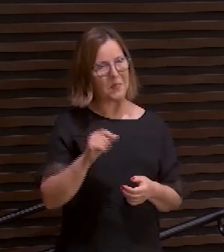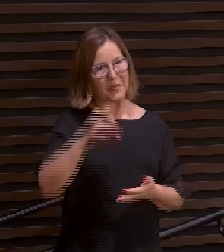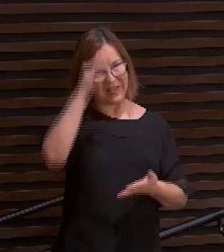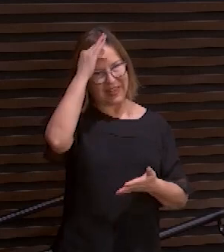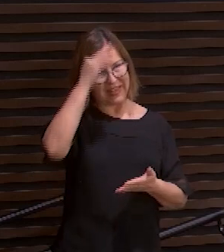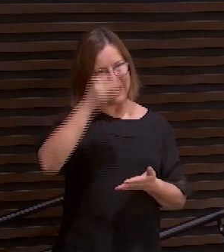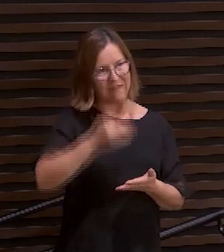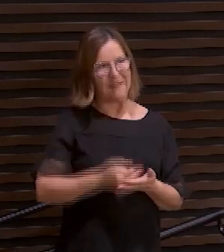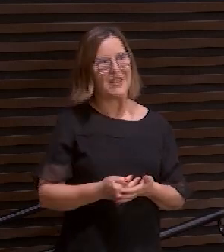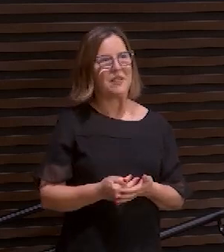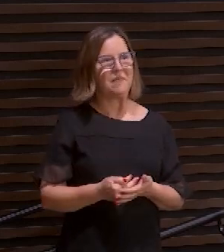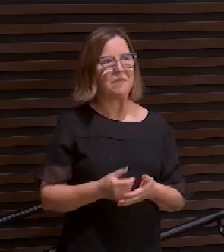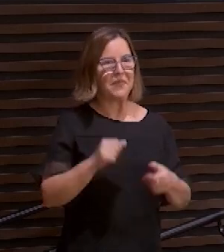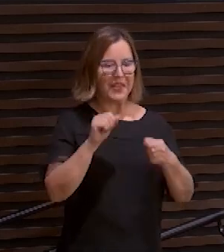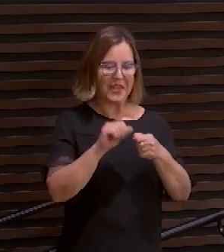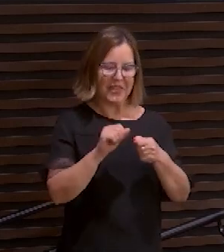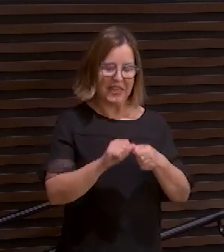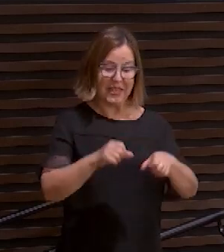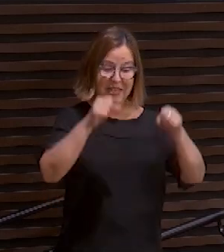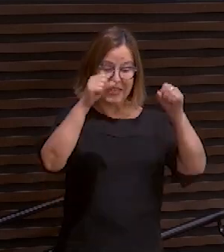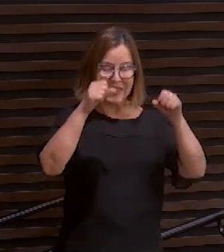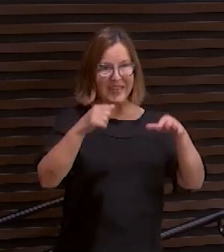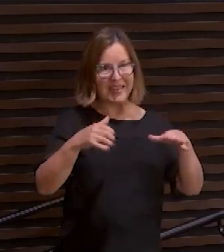pela palavra de Deus.